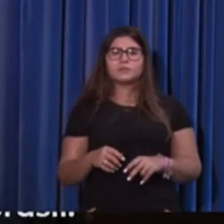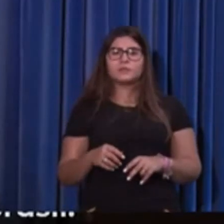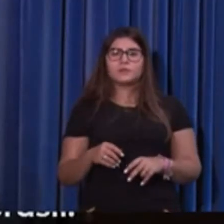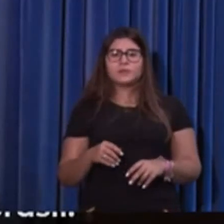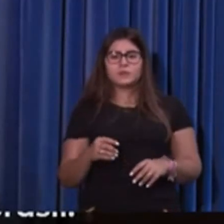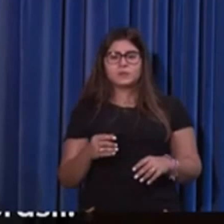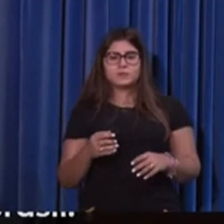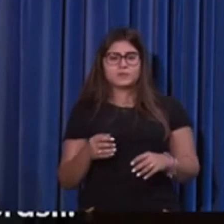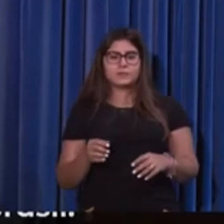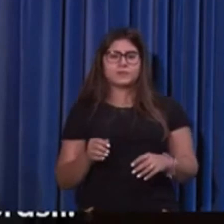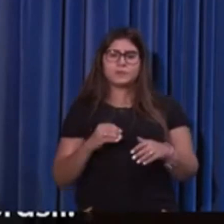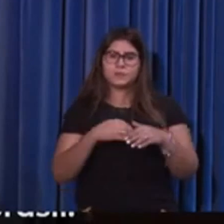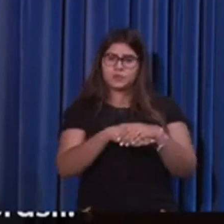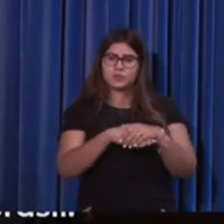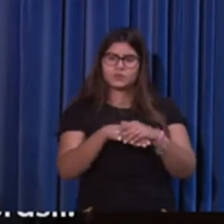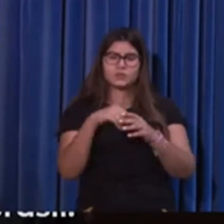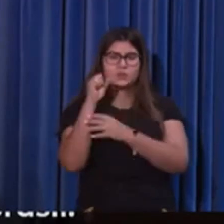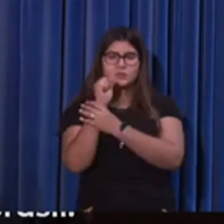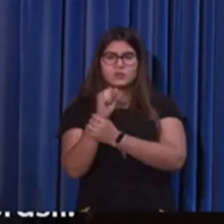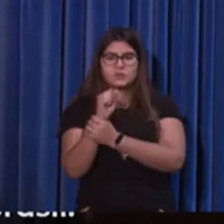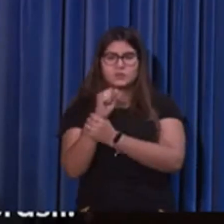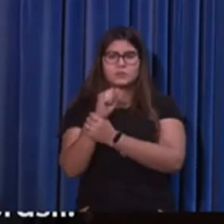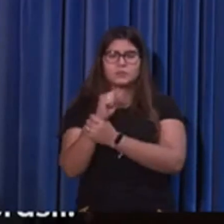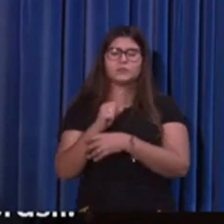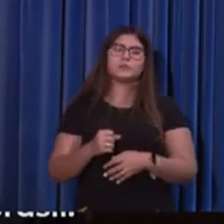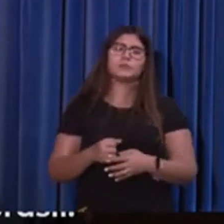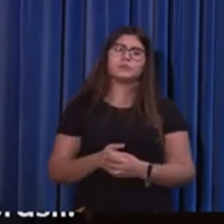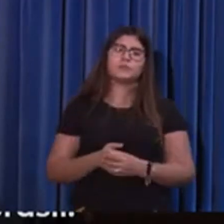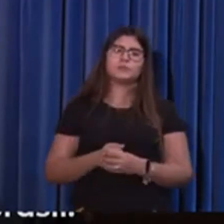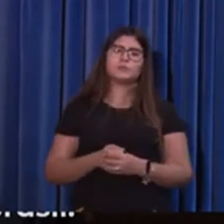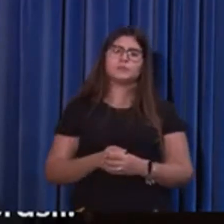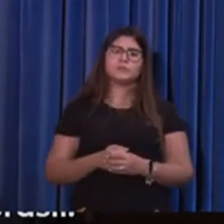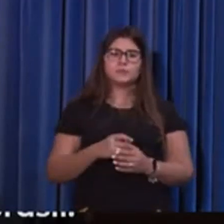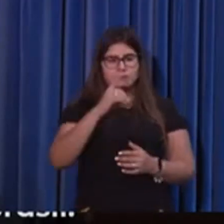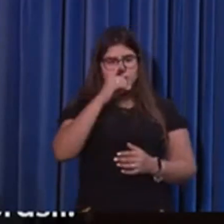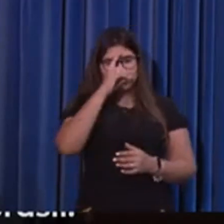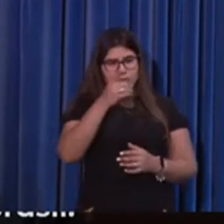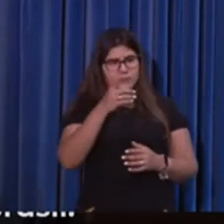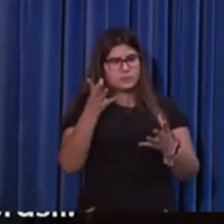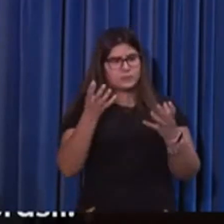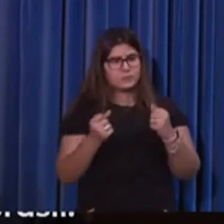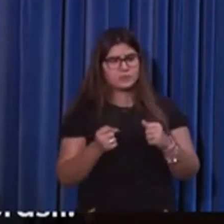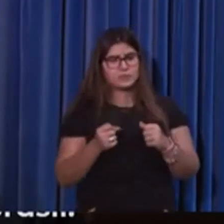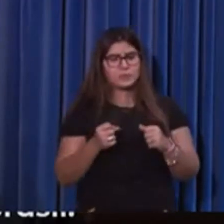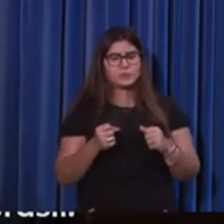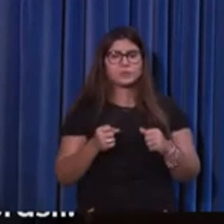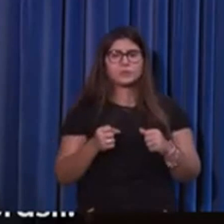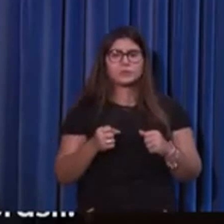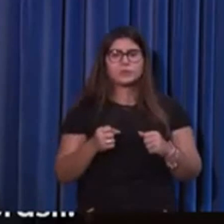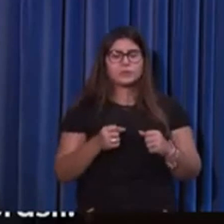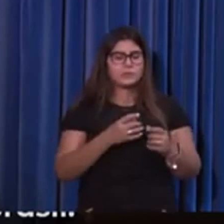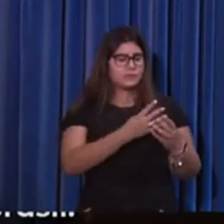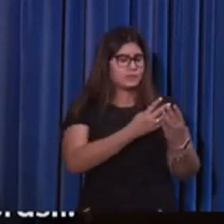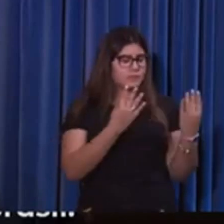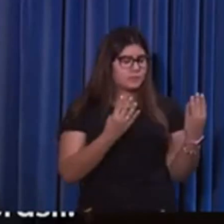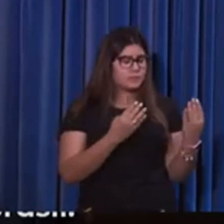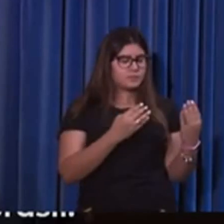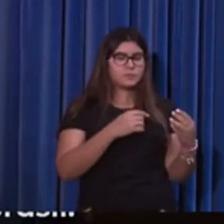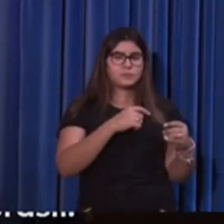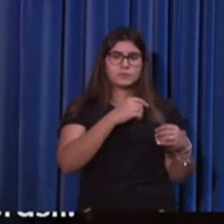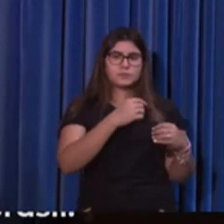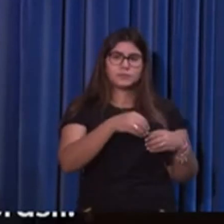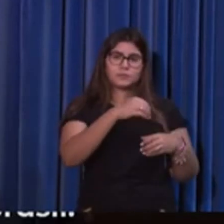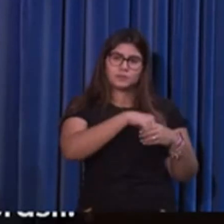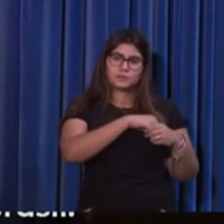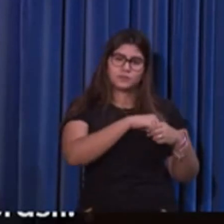segurança. Este, recebendo tal ordem, levou-os para o cárcere interior e lhes prendeu aos pés no tronco.